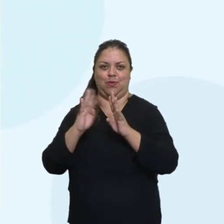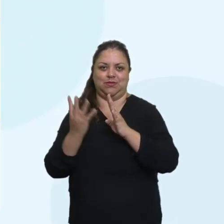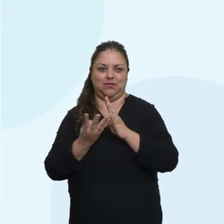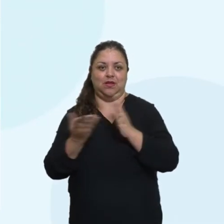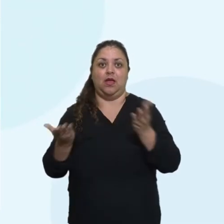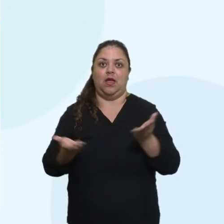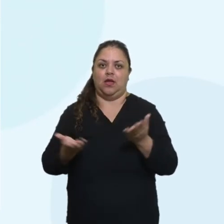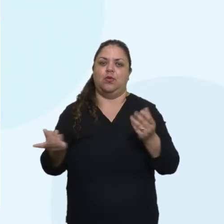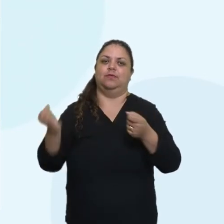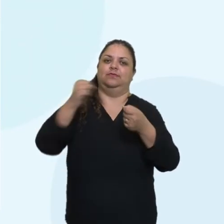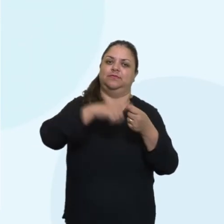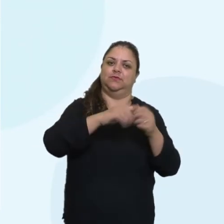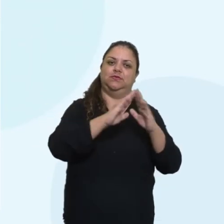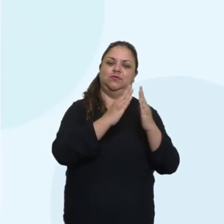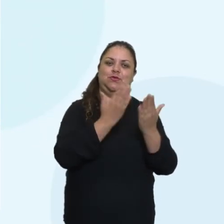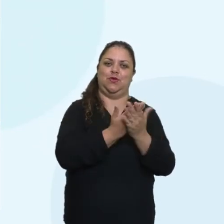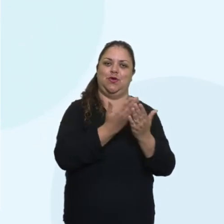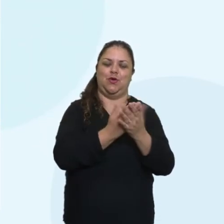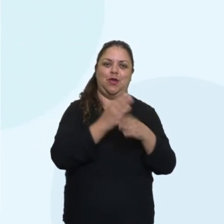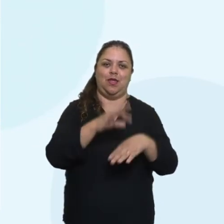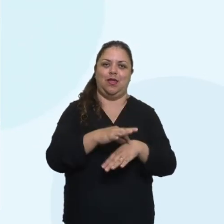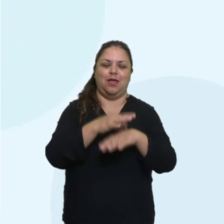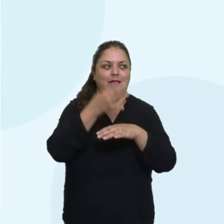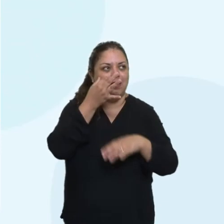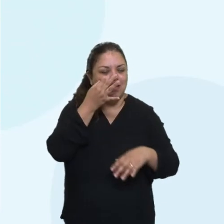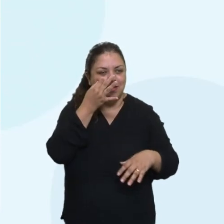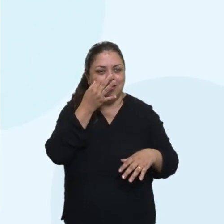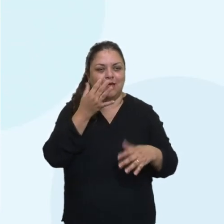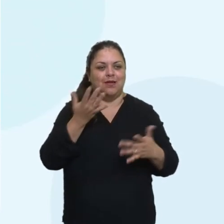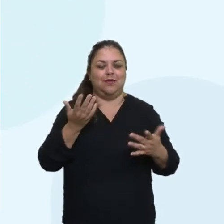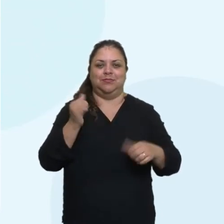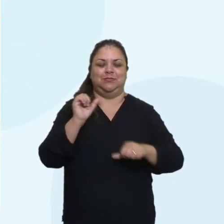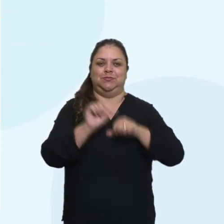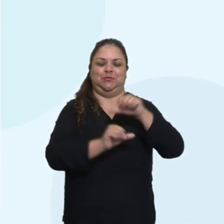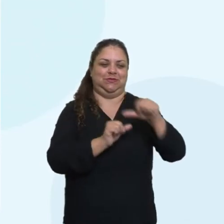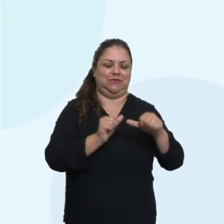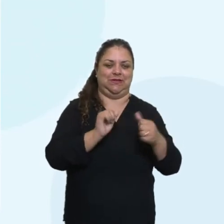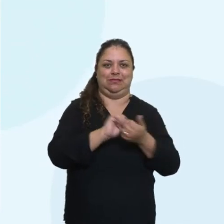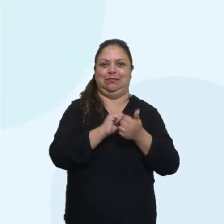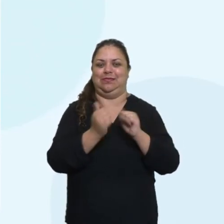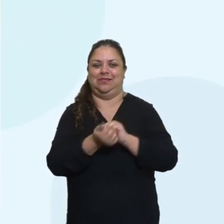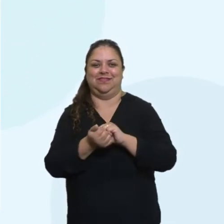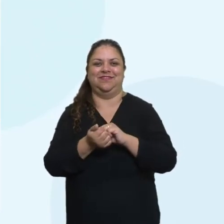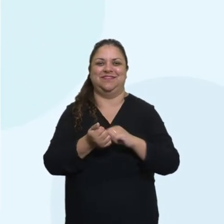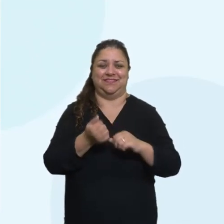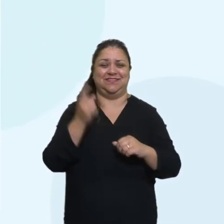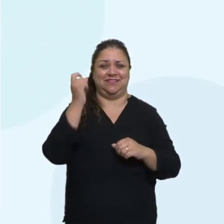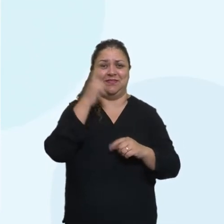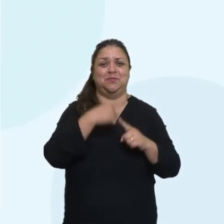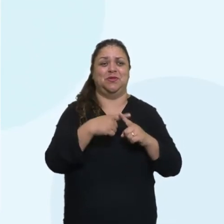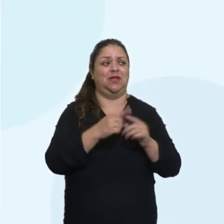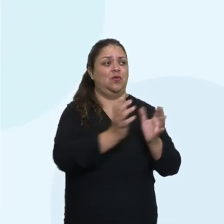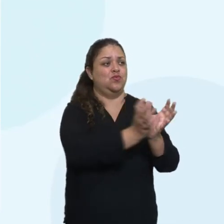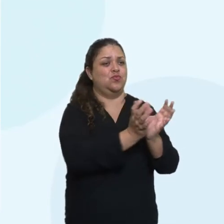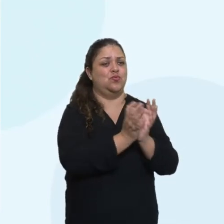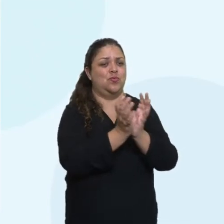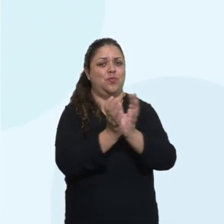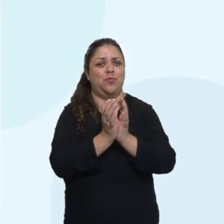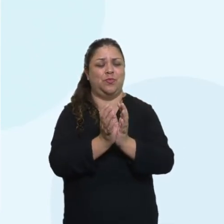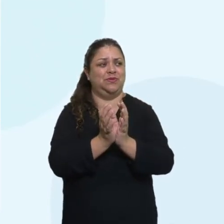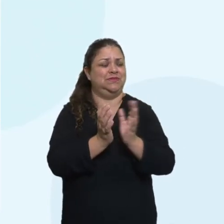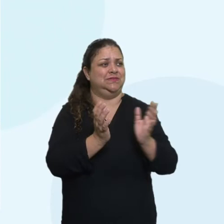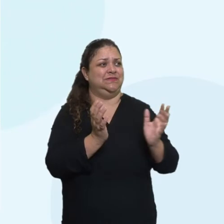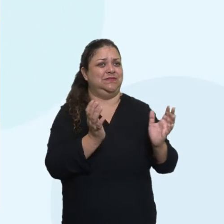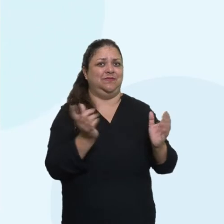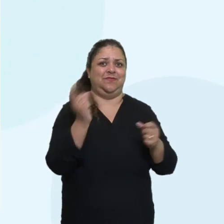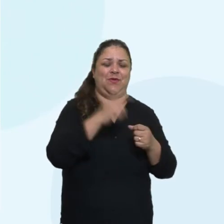presencial né E aí os dois eles acabam vivendo uma outra situação também complicada né conviver em grupo e continuar engajado com as